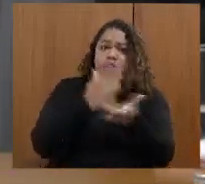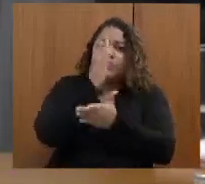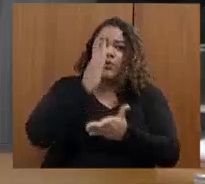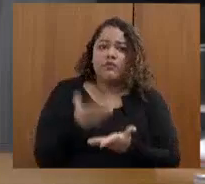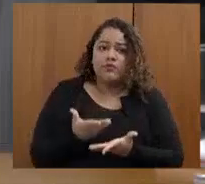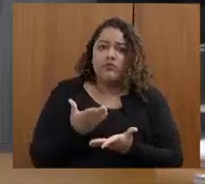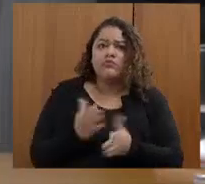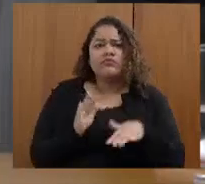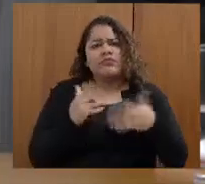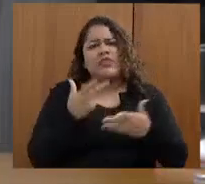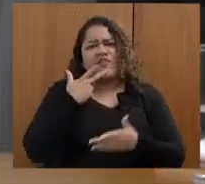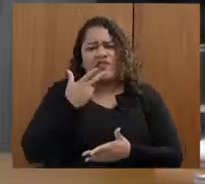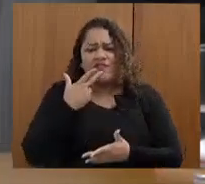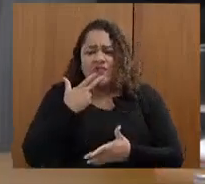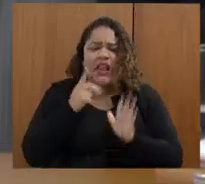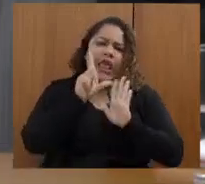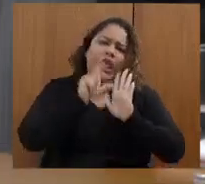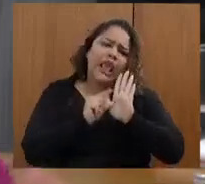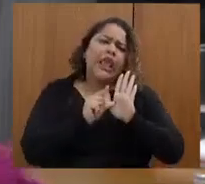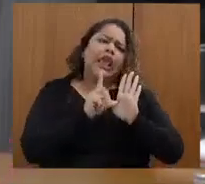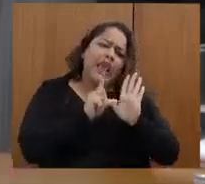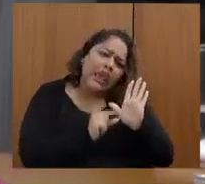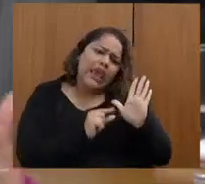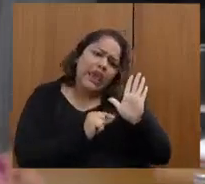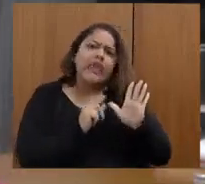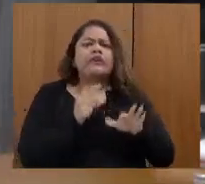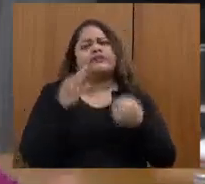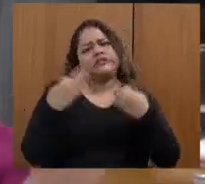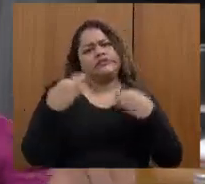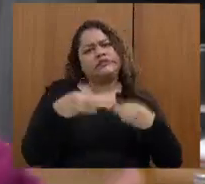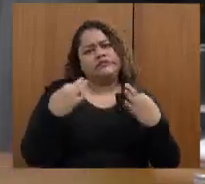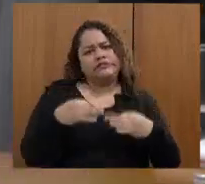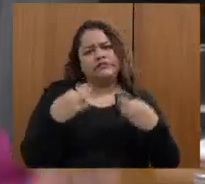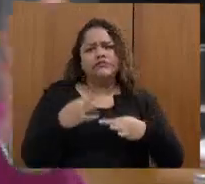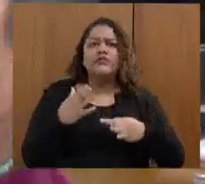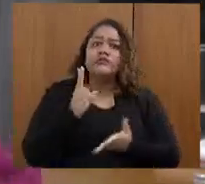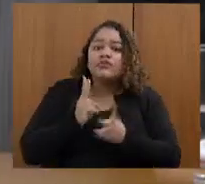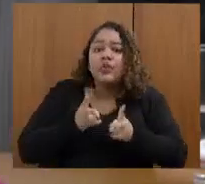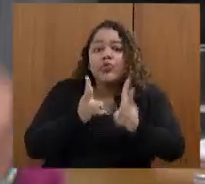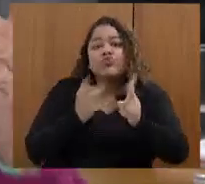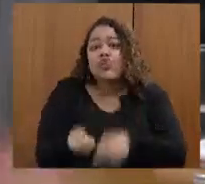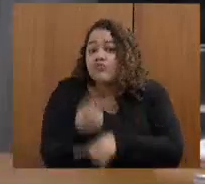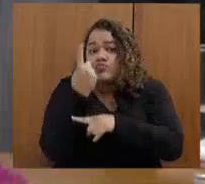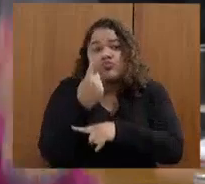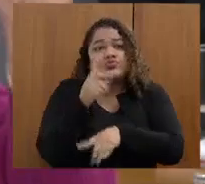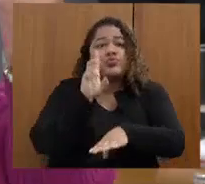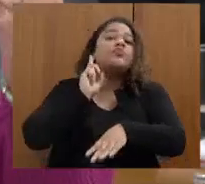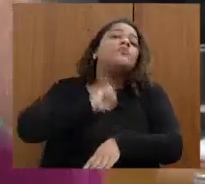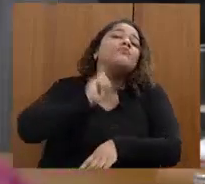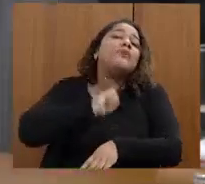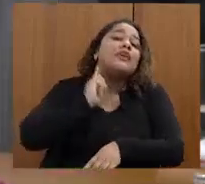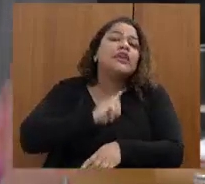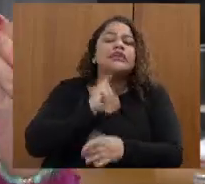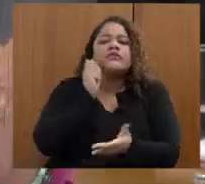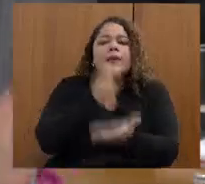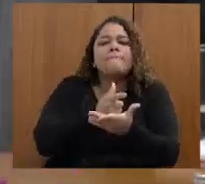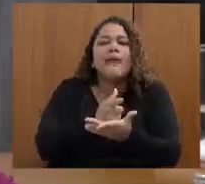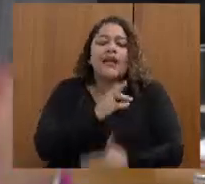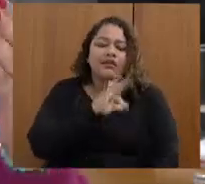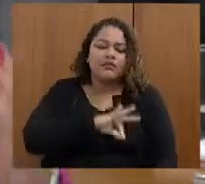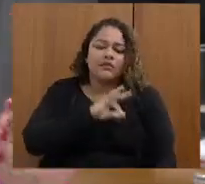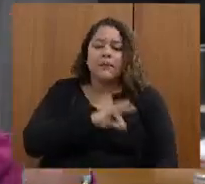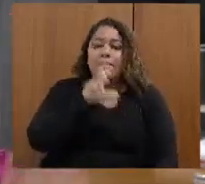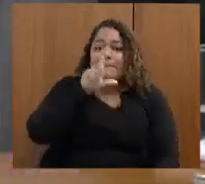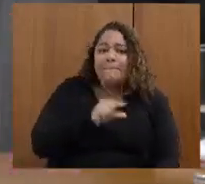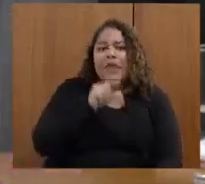a situação para dizer que tá certinho e continua a situação absurda de Minas Gerais pagar menos de salário